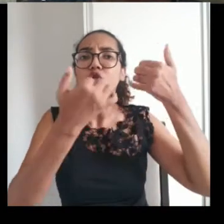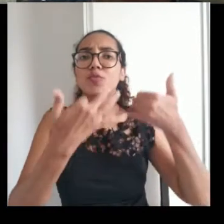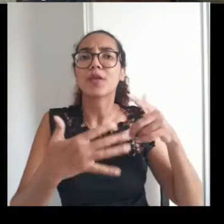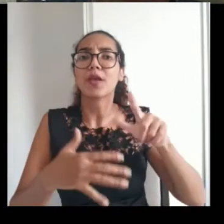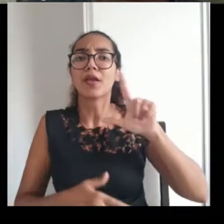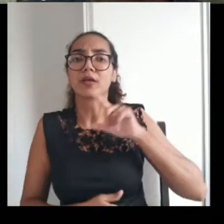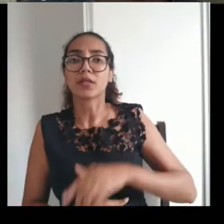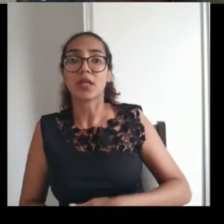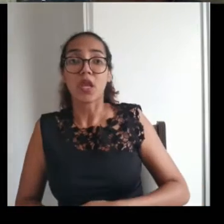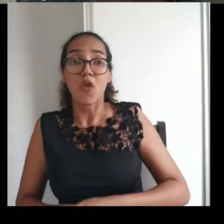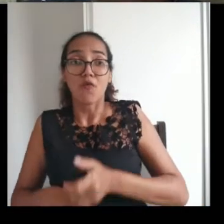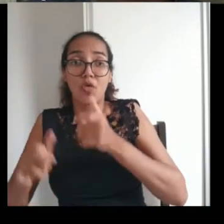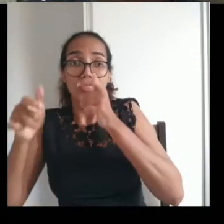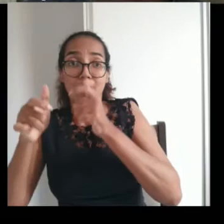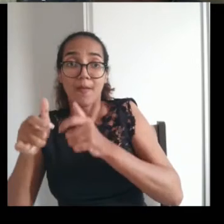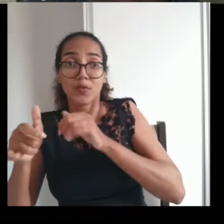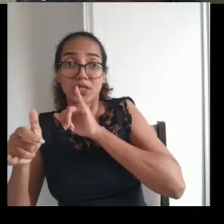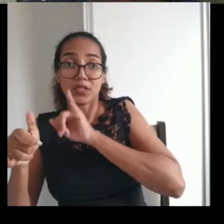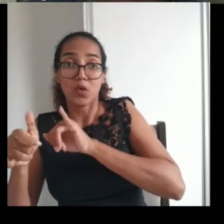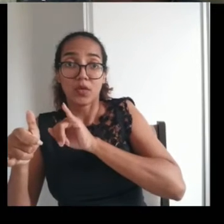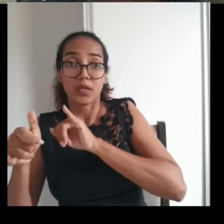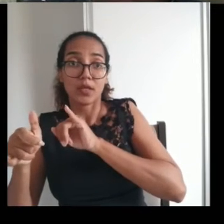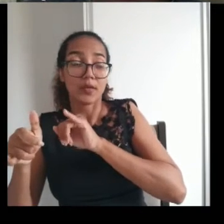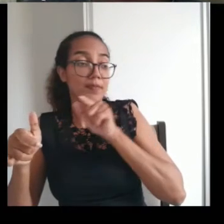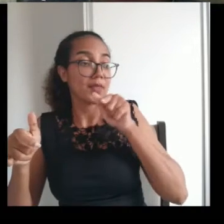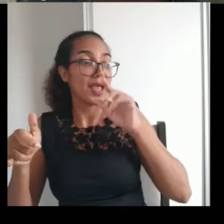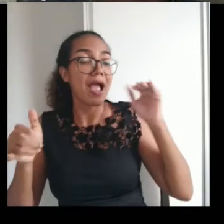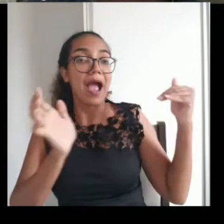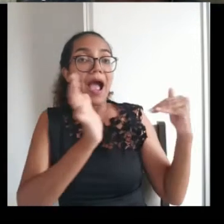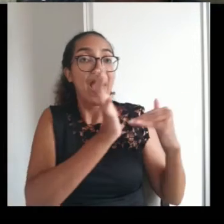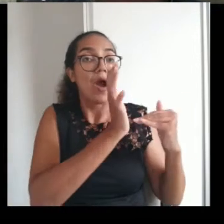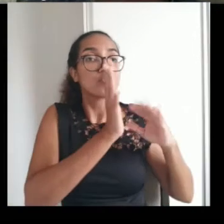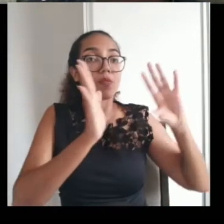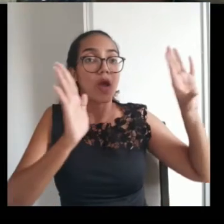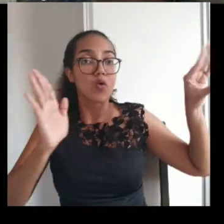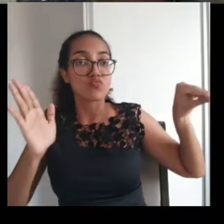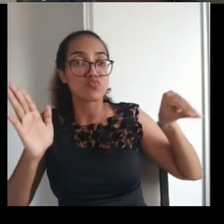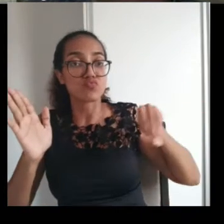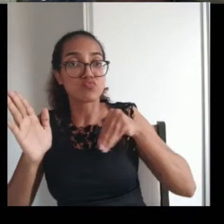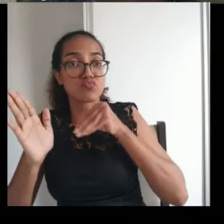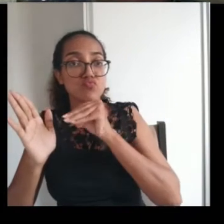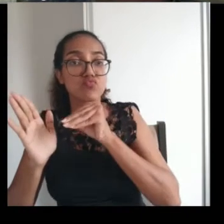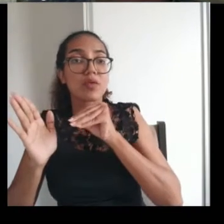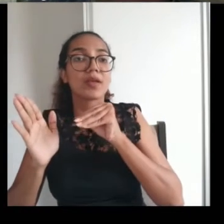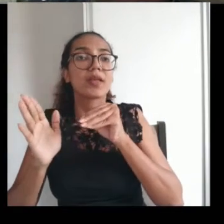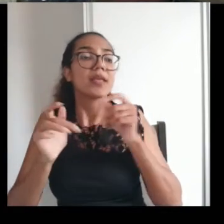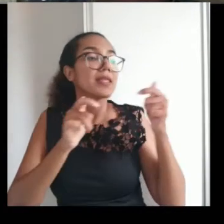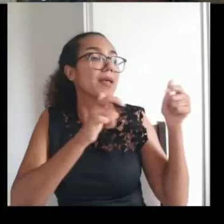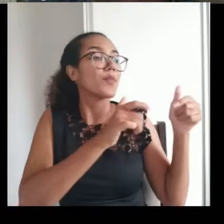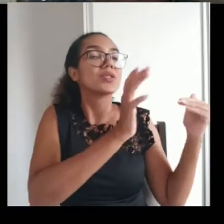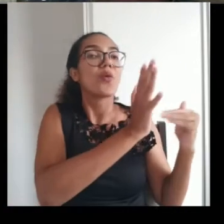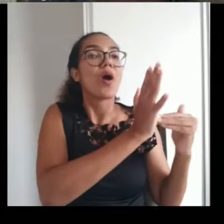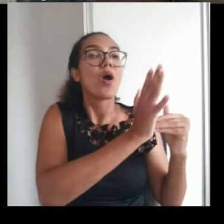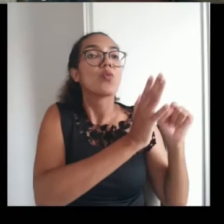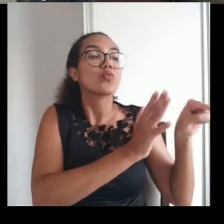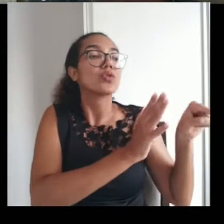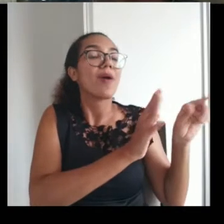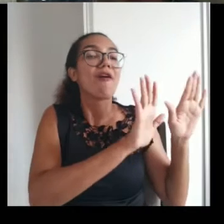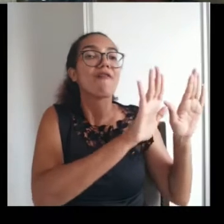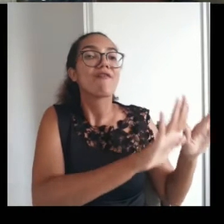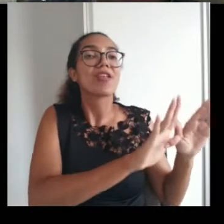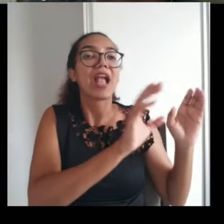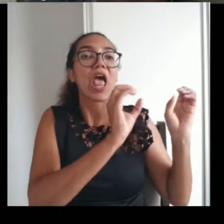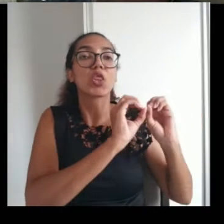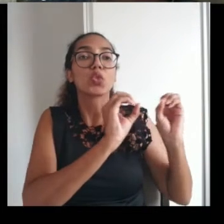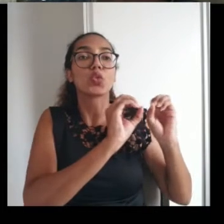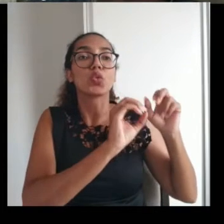I, jogo nela a última conta do meu array, aí depois, na posição que tinha a última conta, eu digo que ela vai para nulo, e